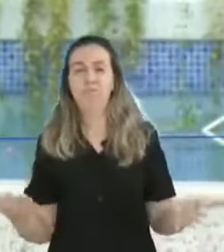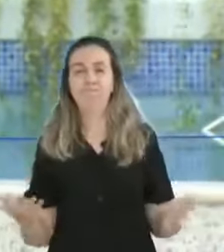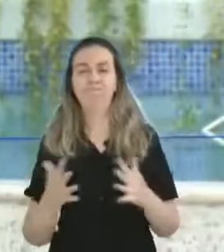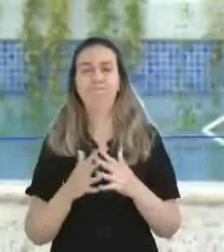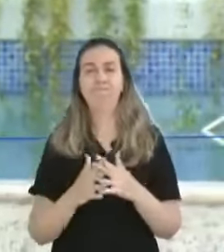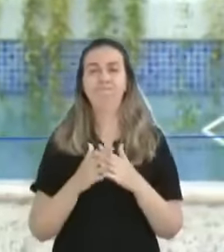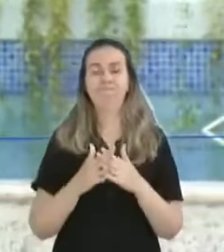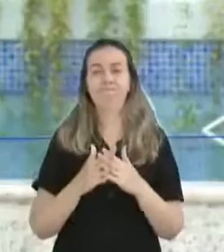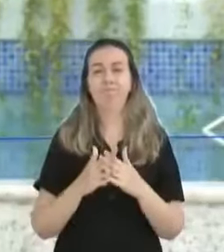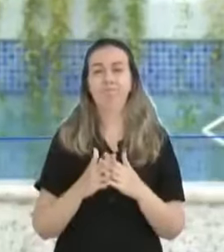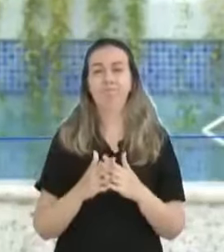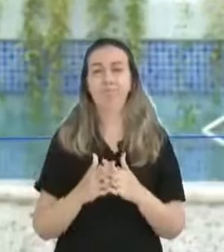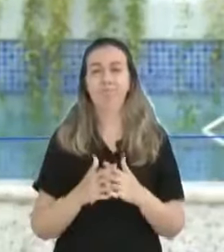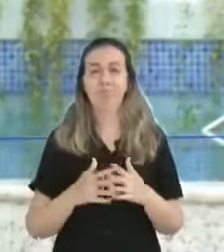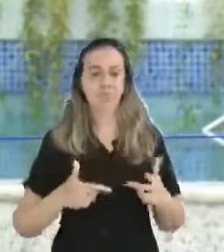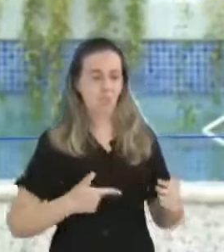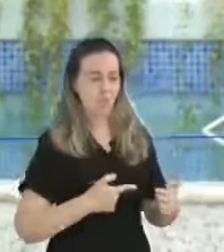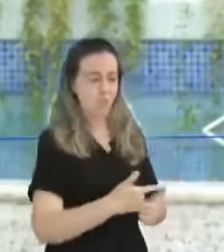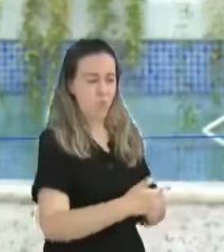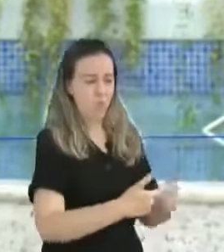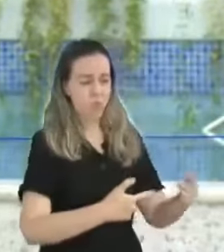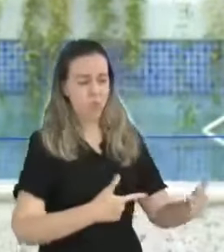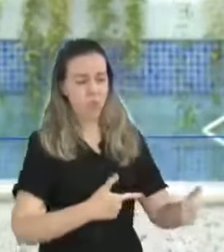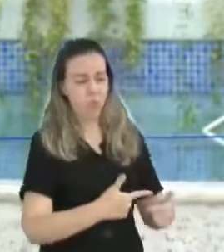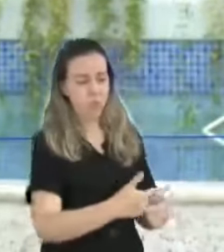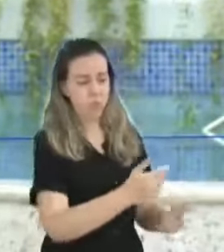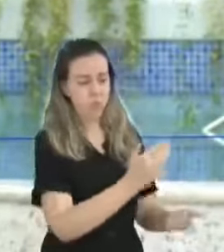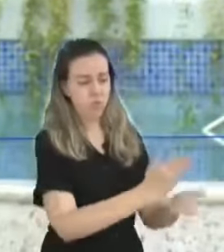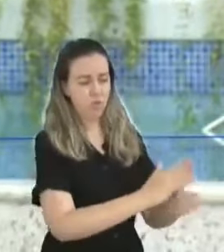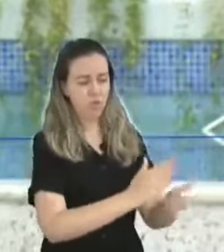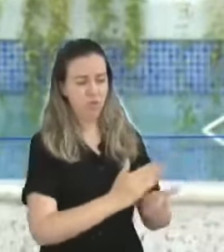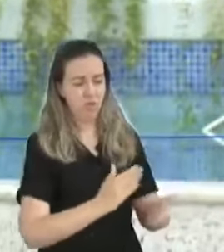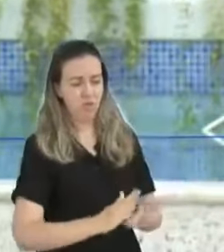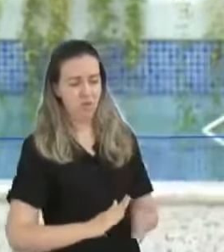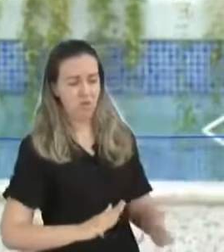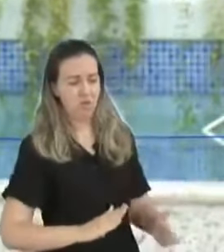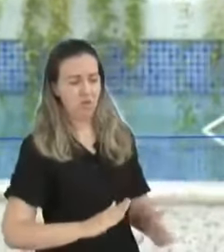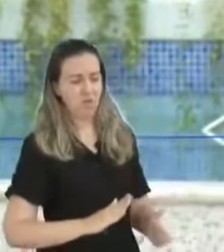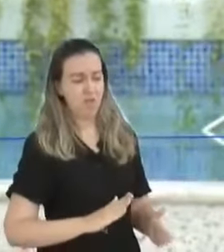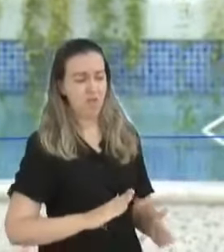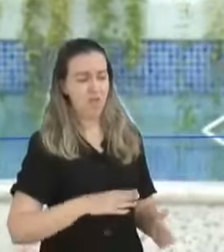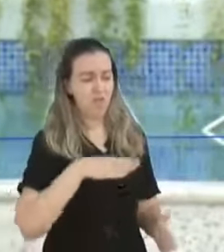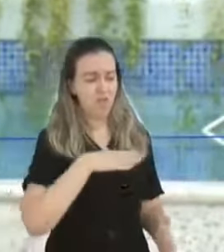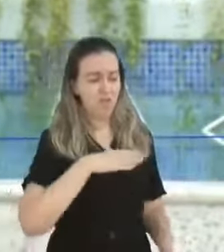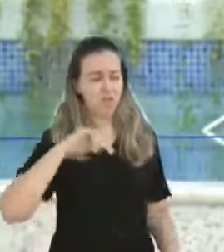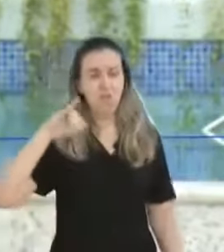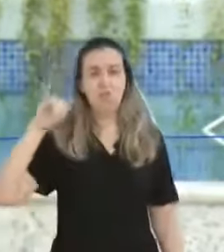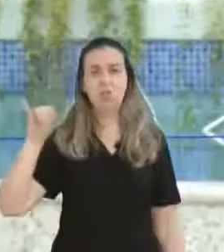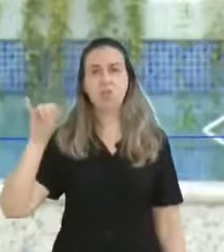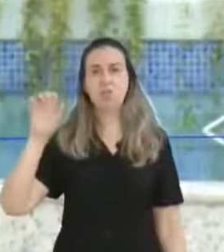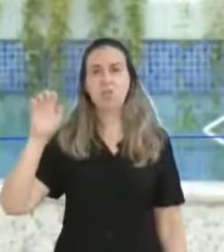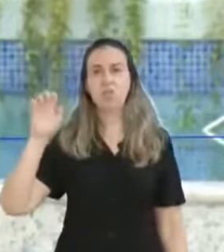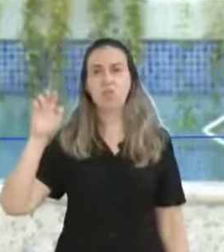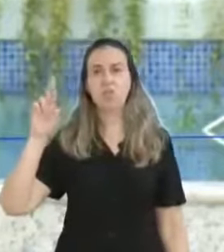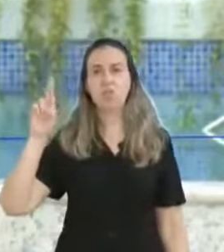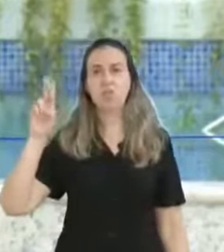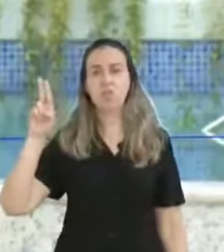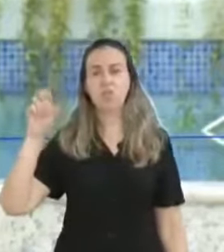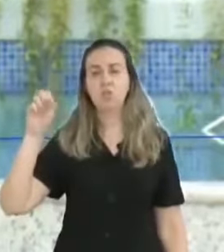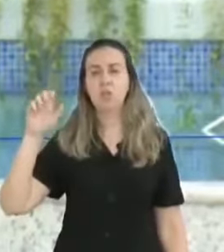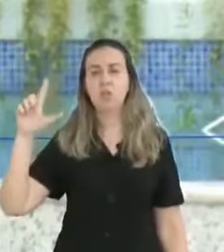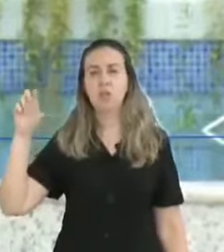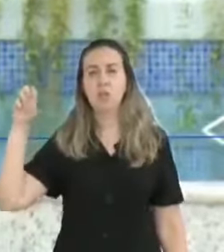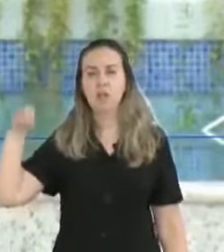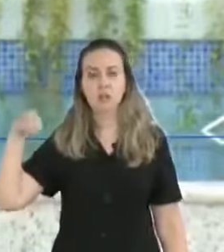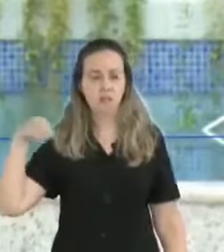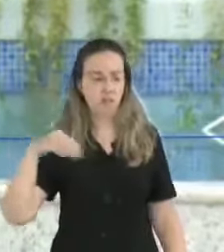presenciou a invasão dos caldeus, destruindo Jerusalém, destruindo o templo, e ele começa a